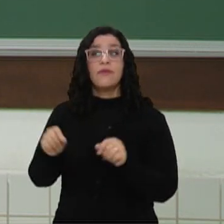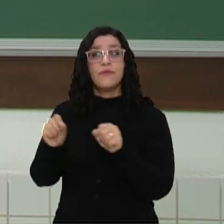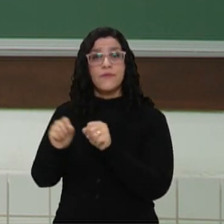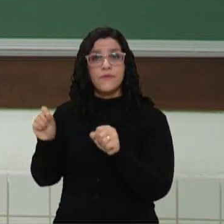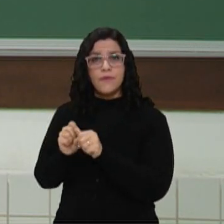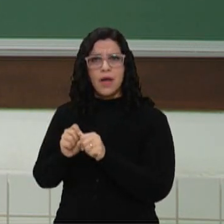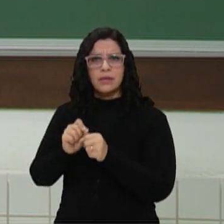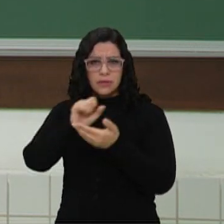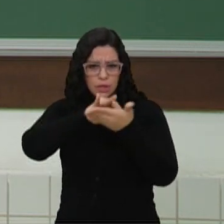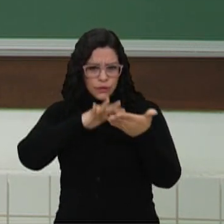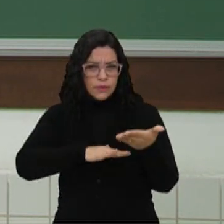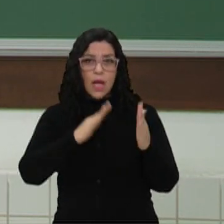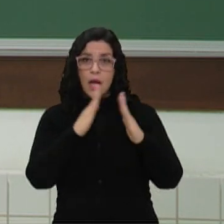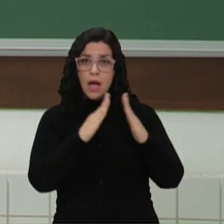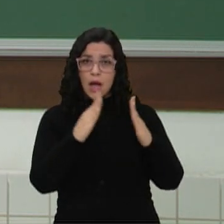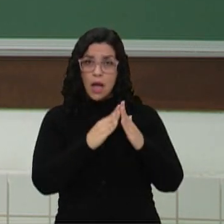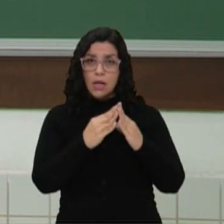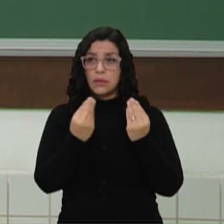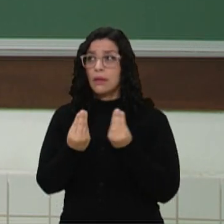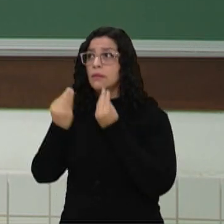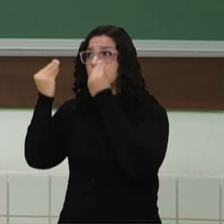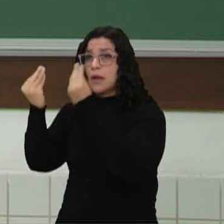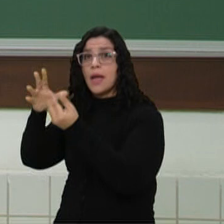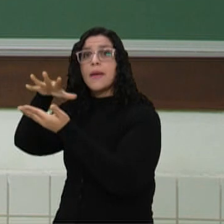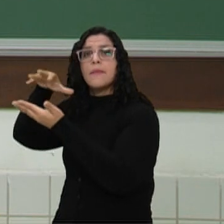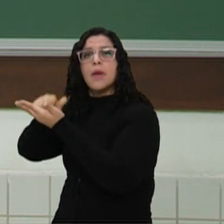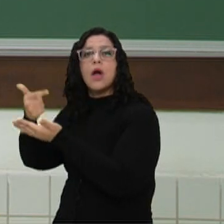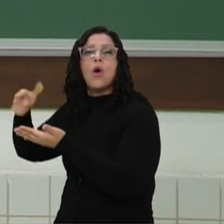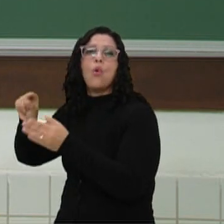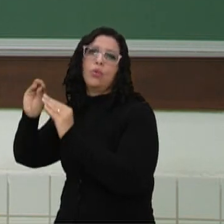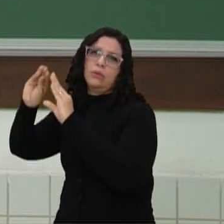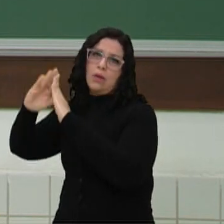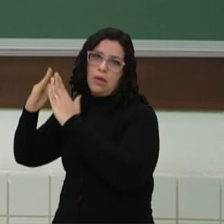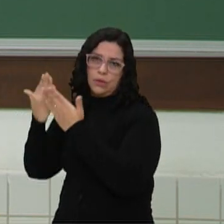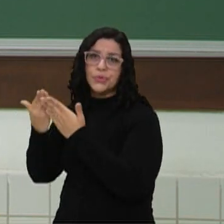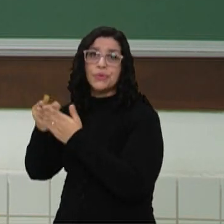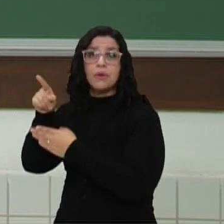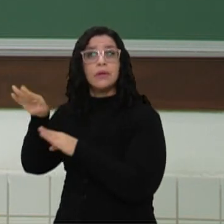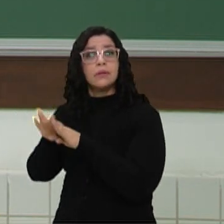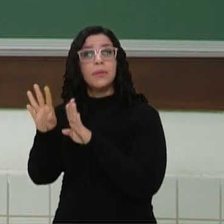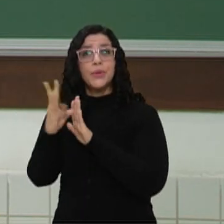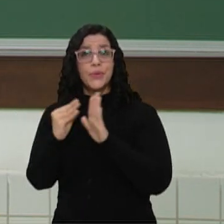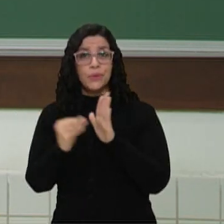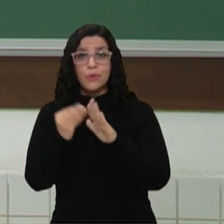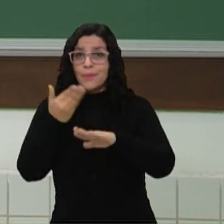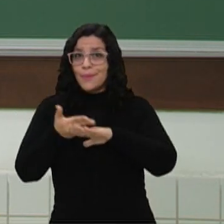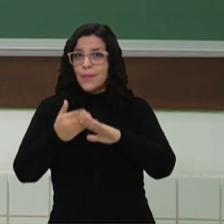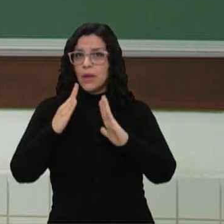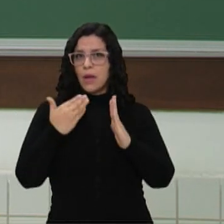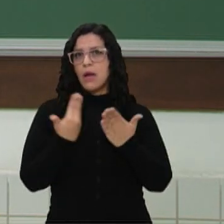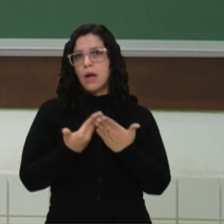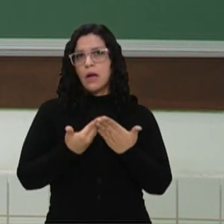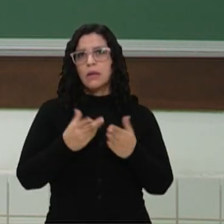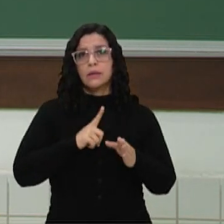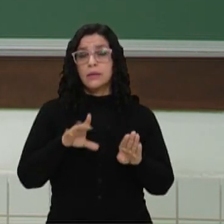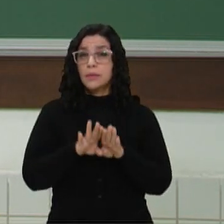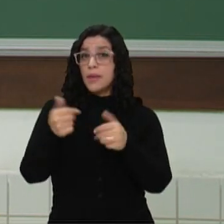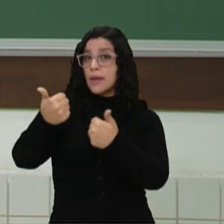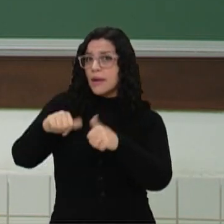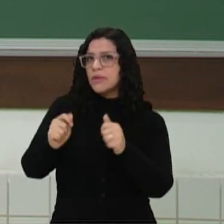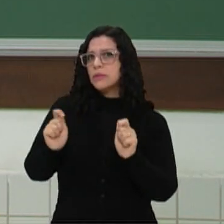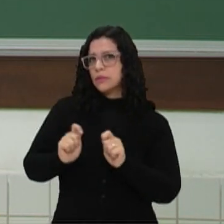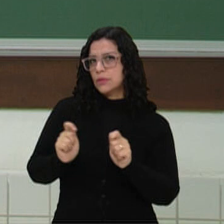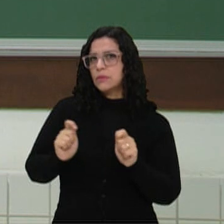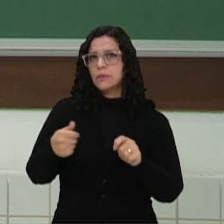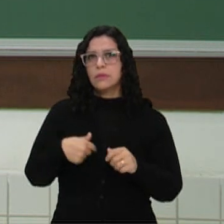devolva as listas de exercícios que você retirar lá. Pois assim você também exercita o conteúdo das aulas e poderá ser